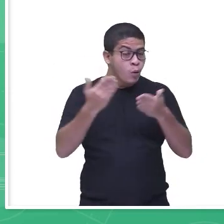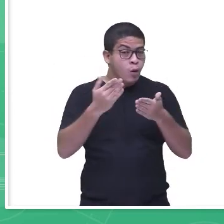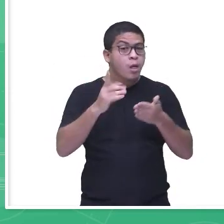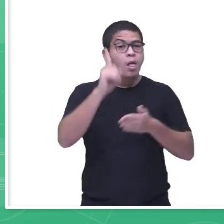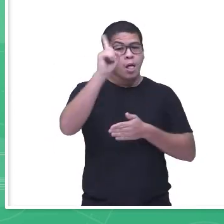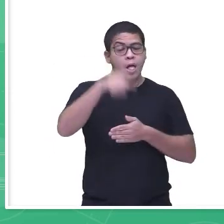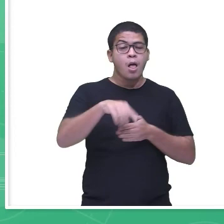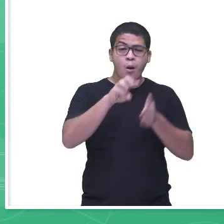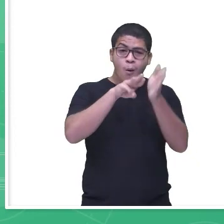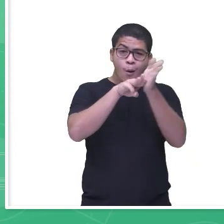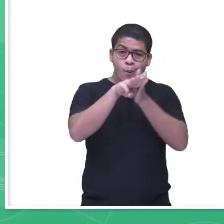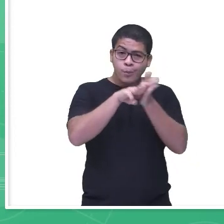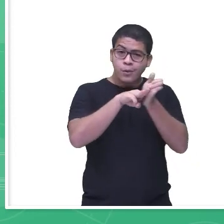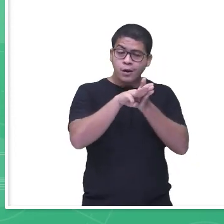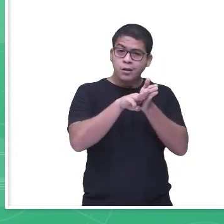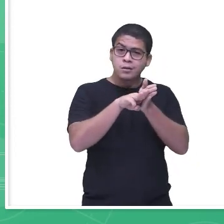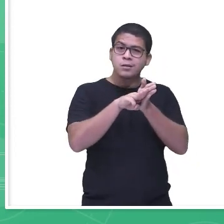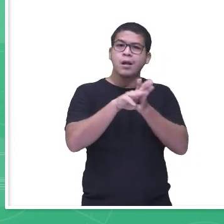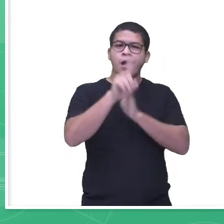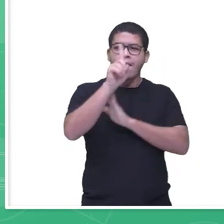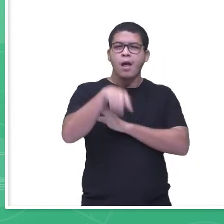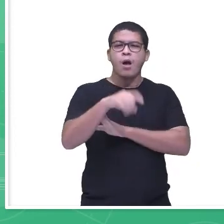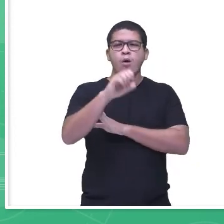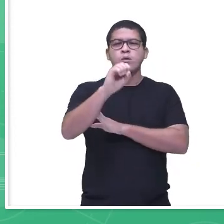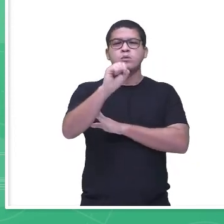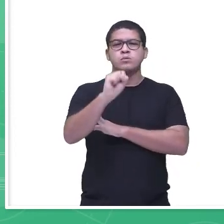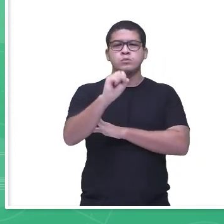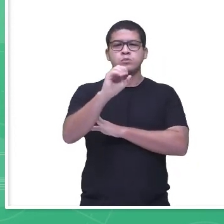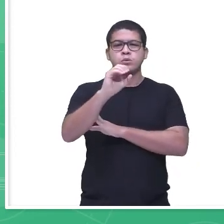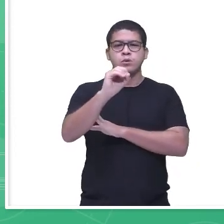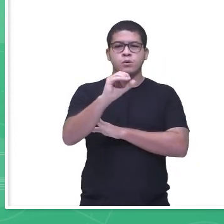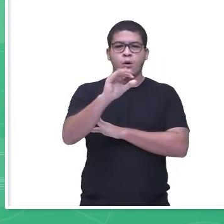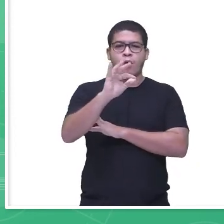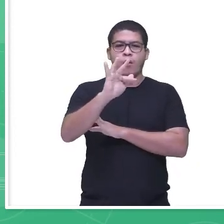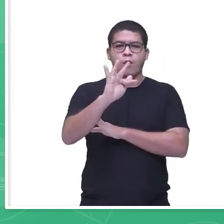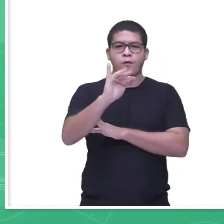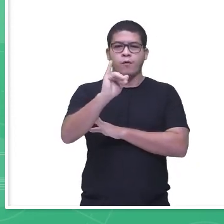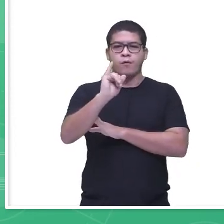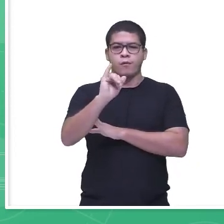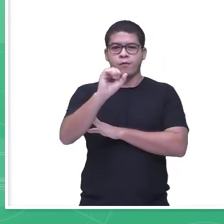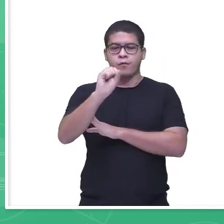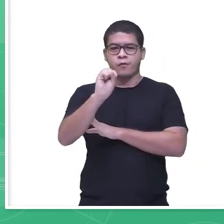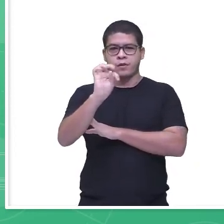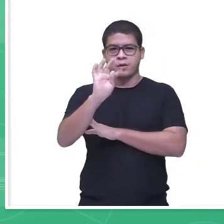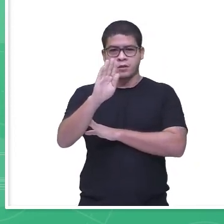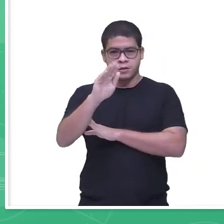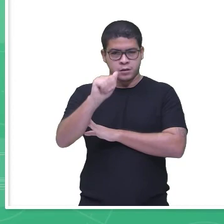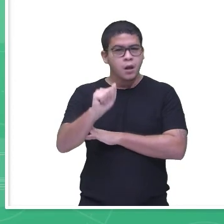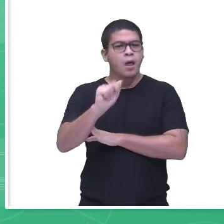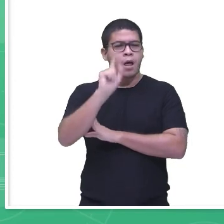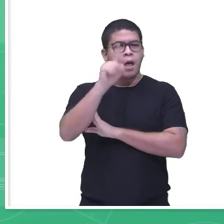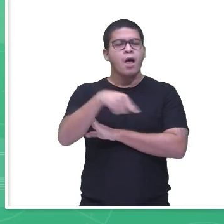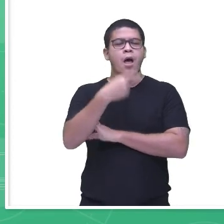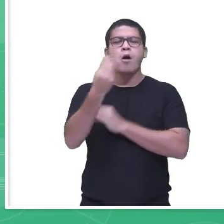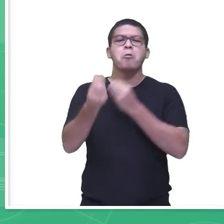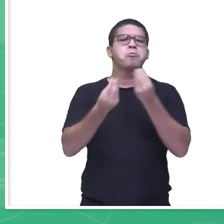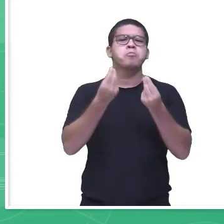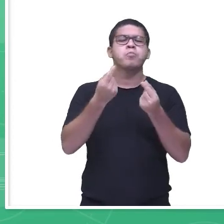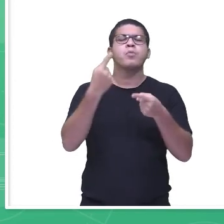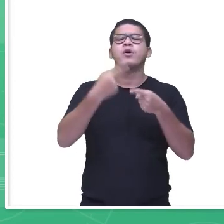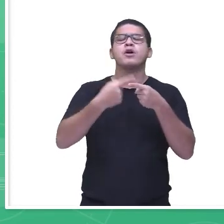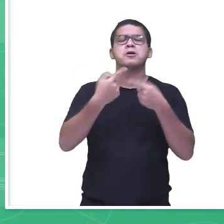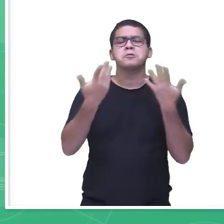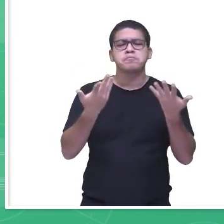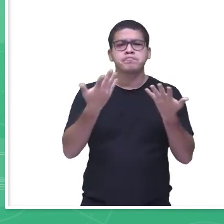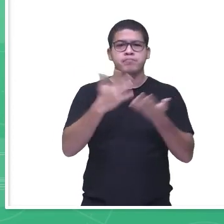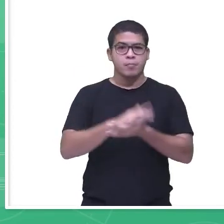pareça, o método sofista é o mais utilizado. Ele é o mais utilizado. Por quê? Porque